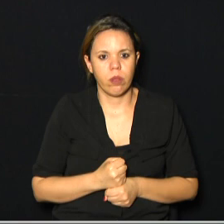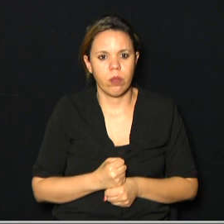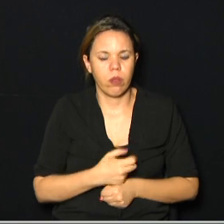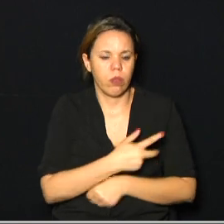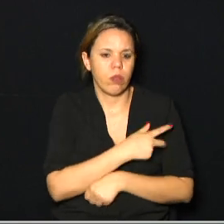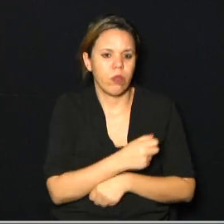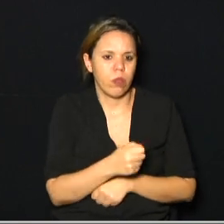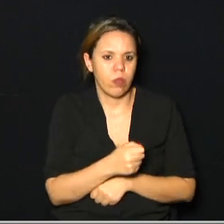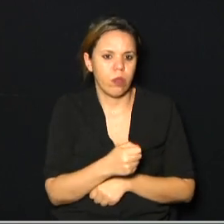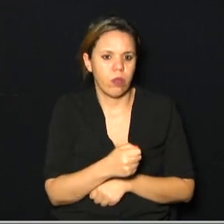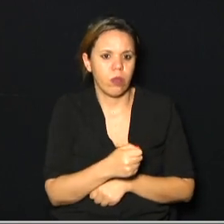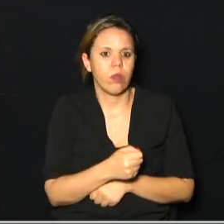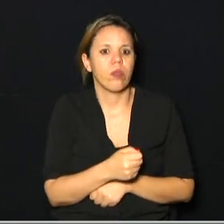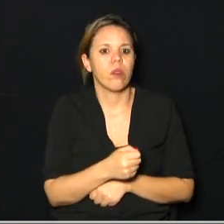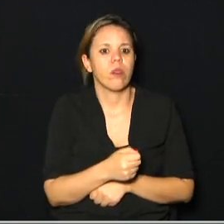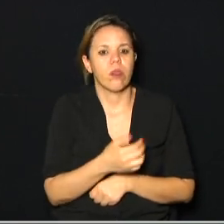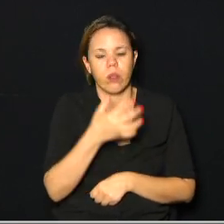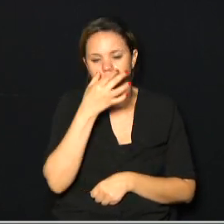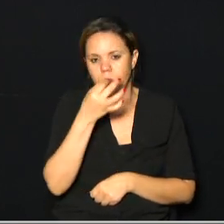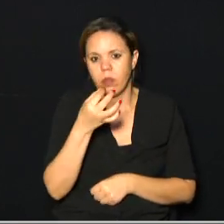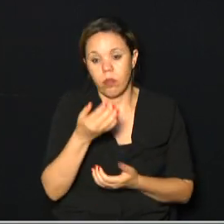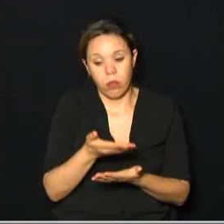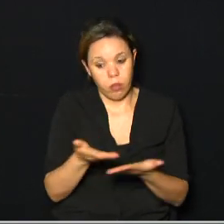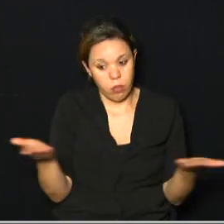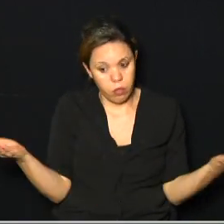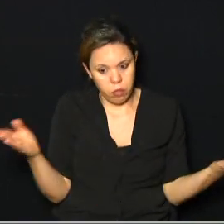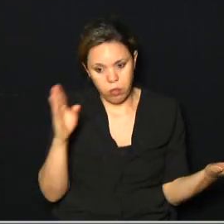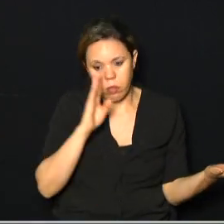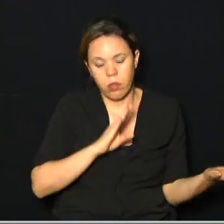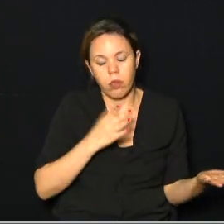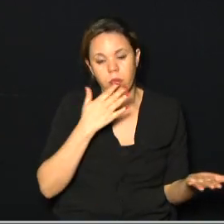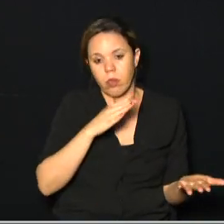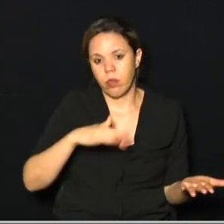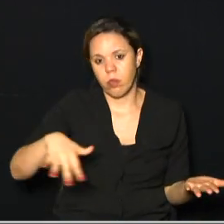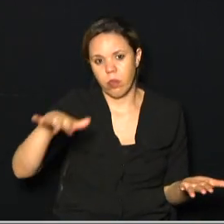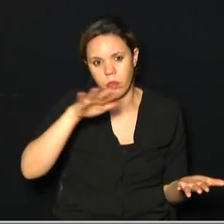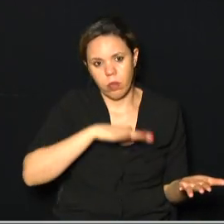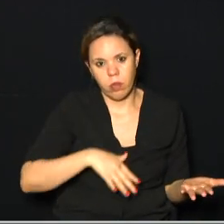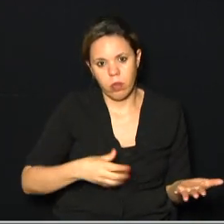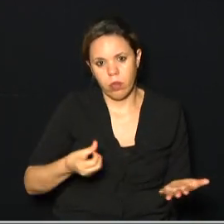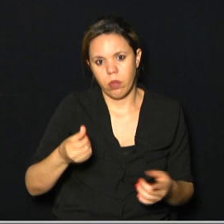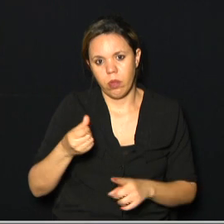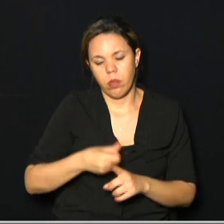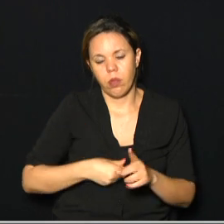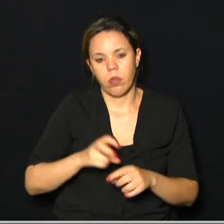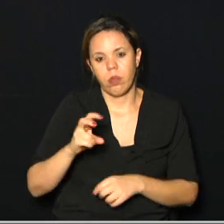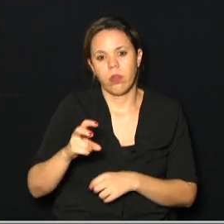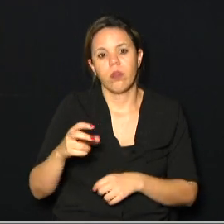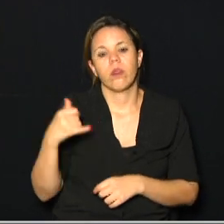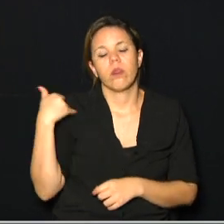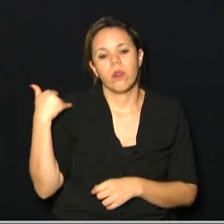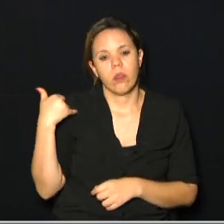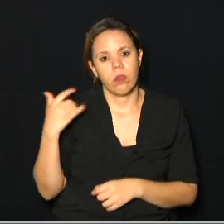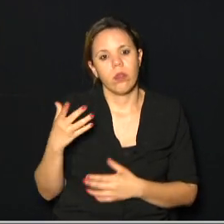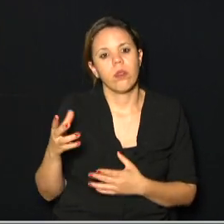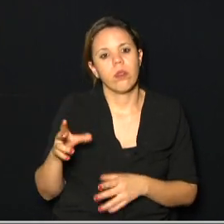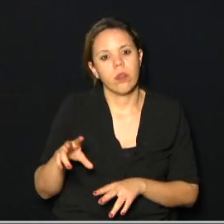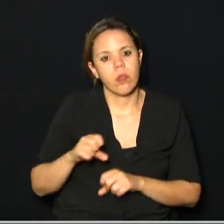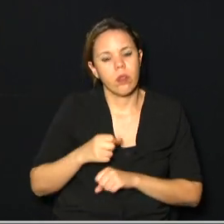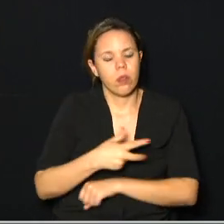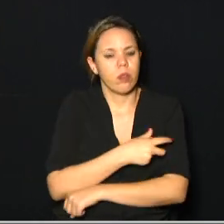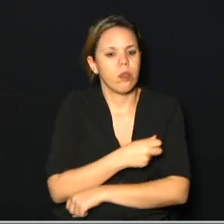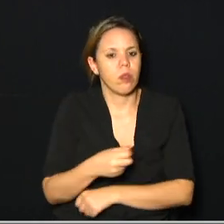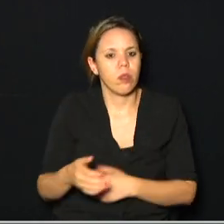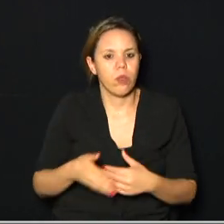a vacinação da influenza, né, está aí, e as crianças entre 6 meses e 5 anos devem receber a